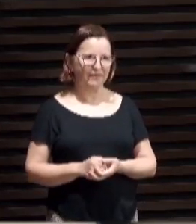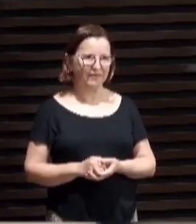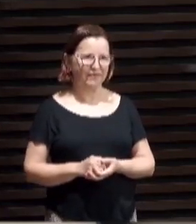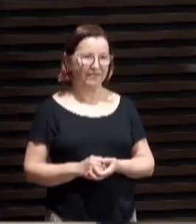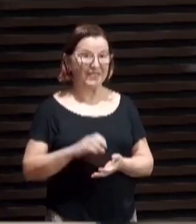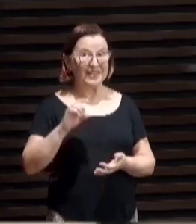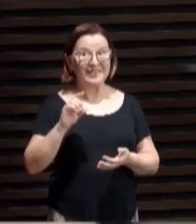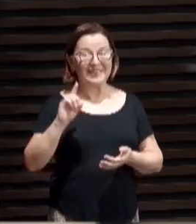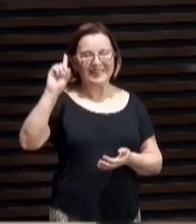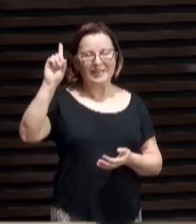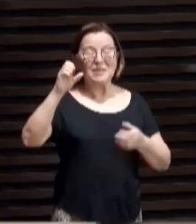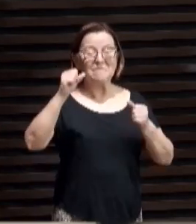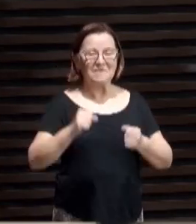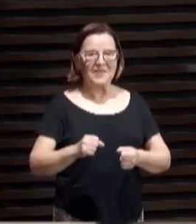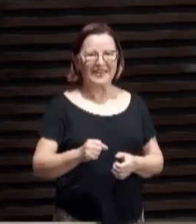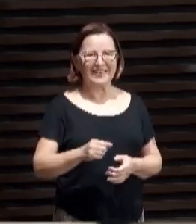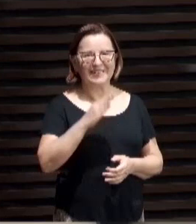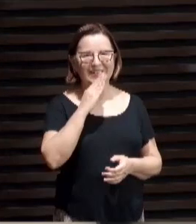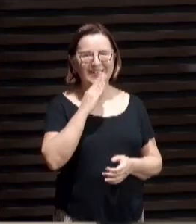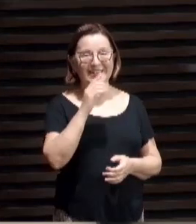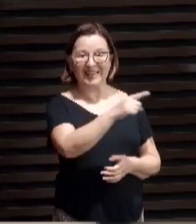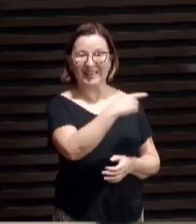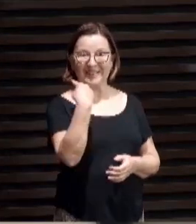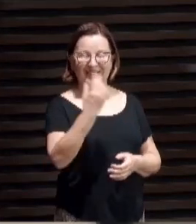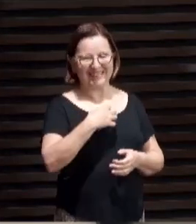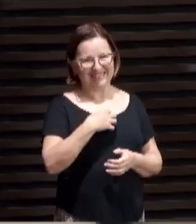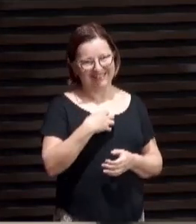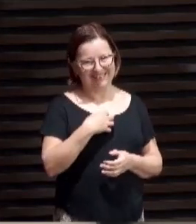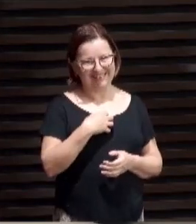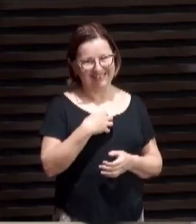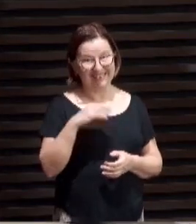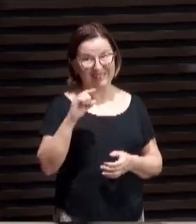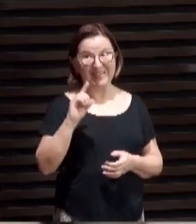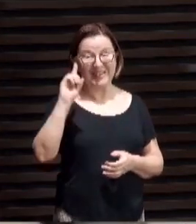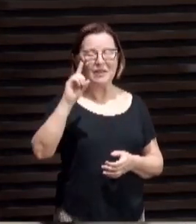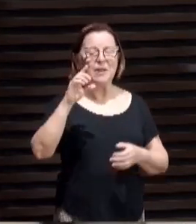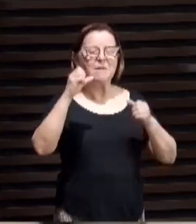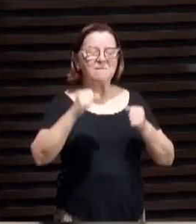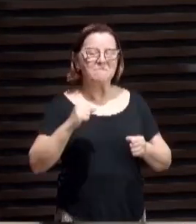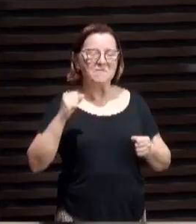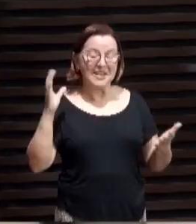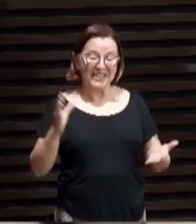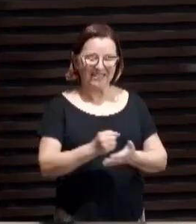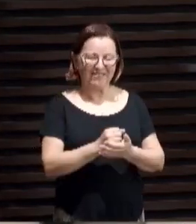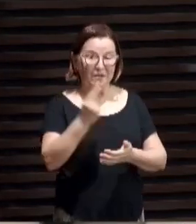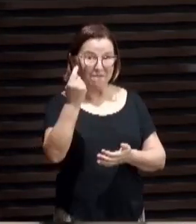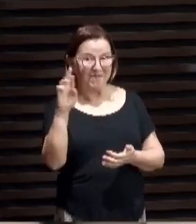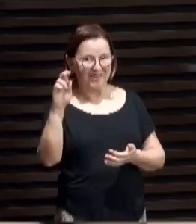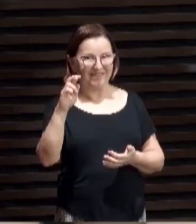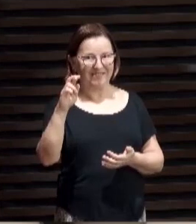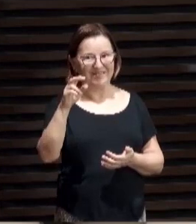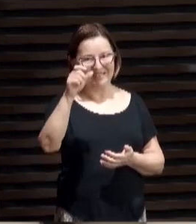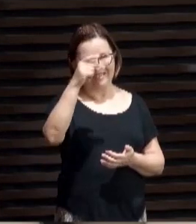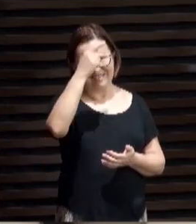Só Ele pode conhecer a nossa natureza e só Ele pode salvar os piores pecadores.